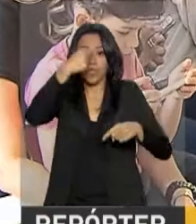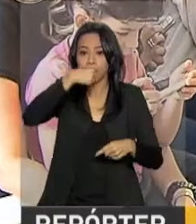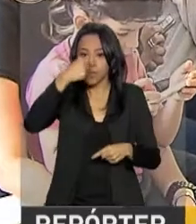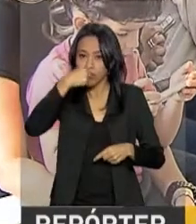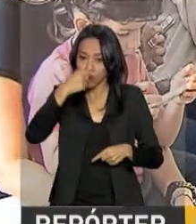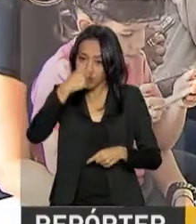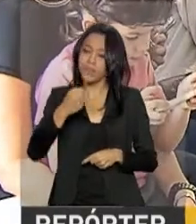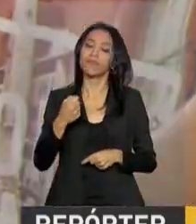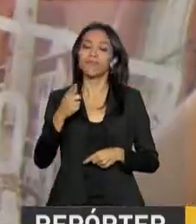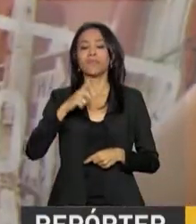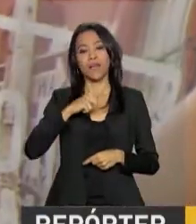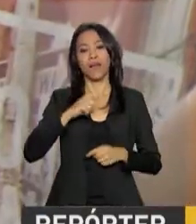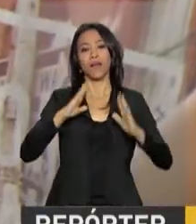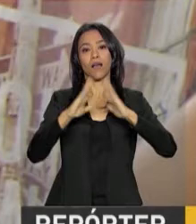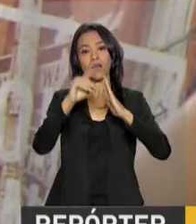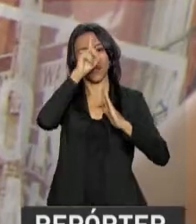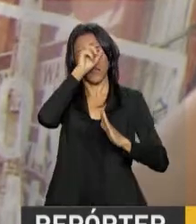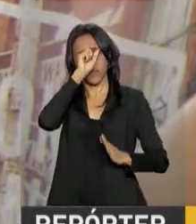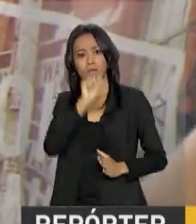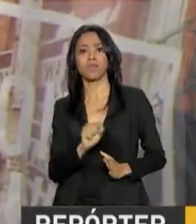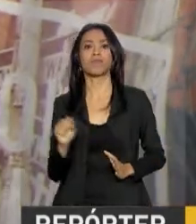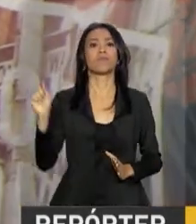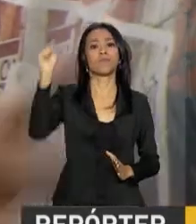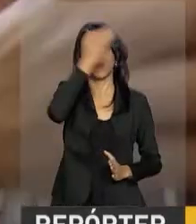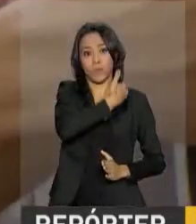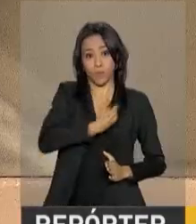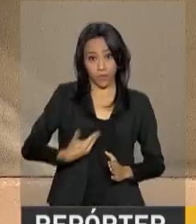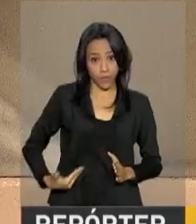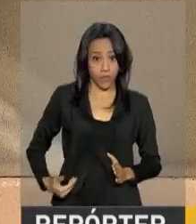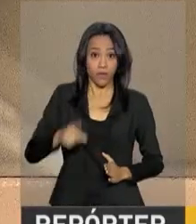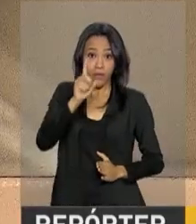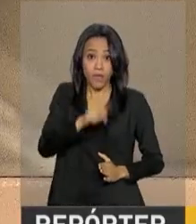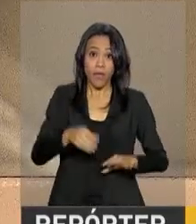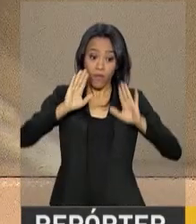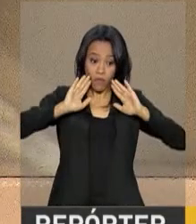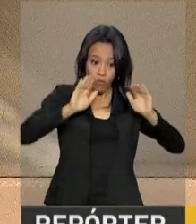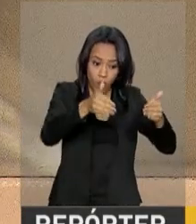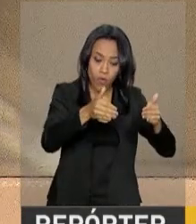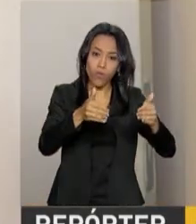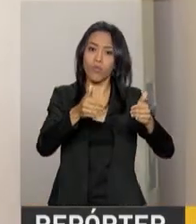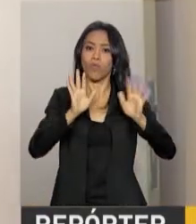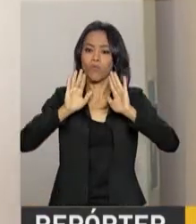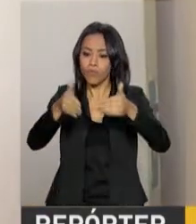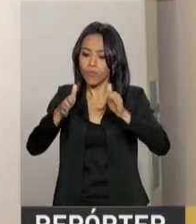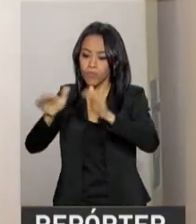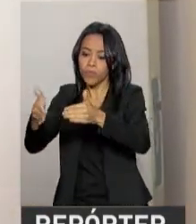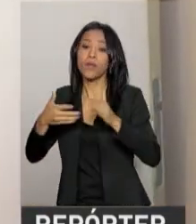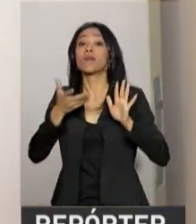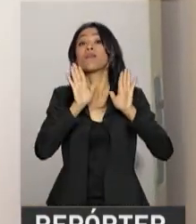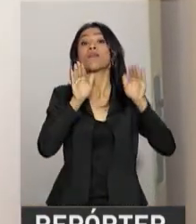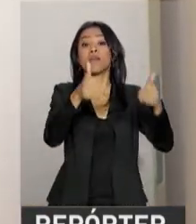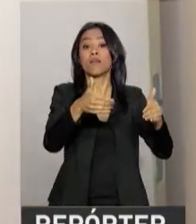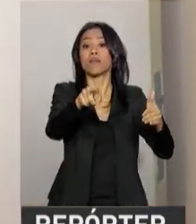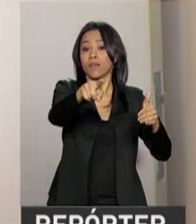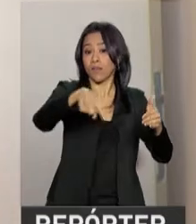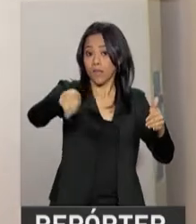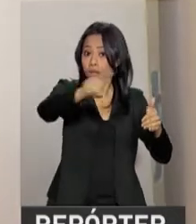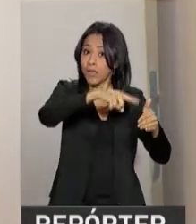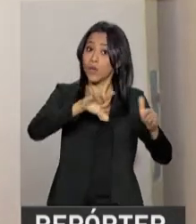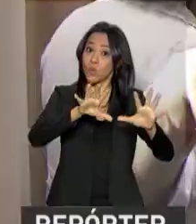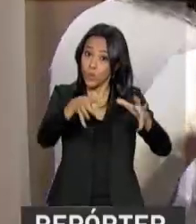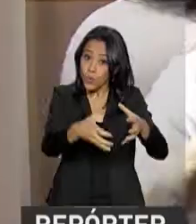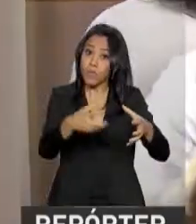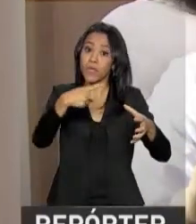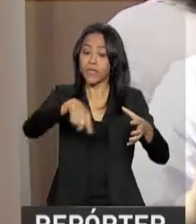na rede pública de saúde e é direcionada a públicos específicos aqueles com maior risco ao